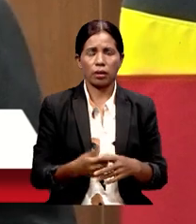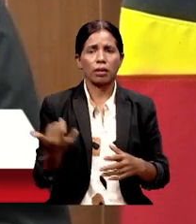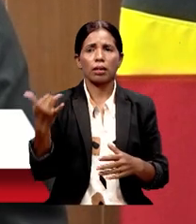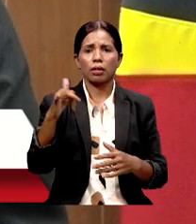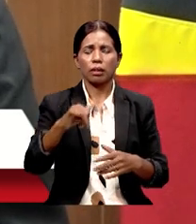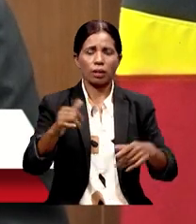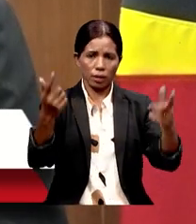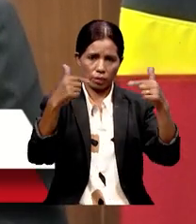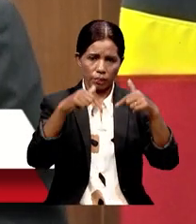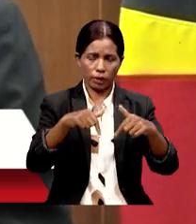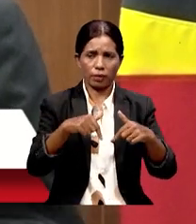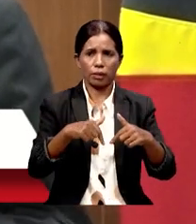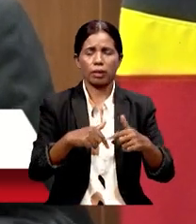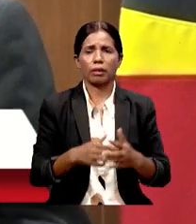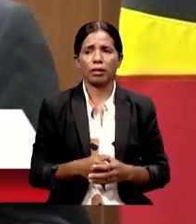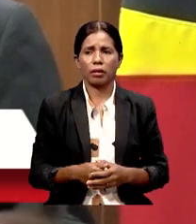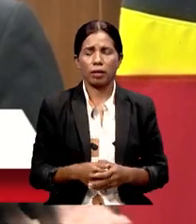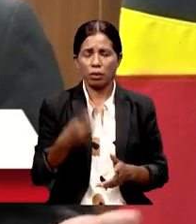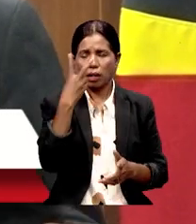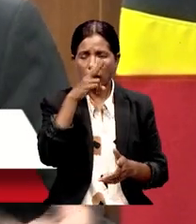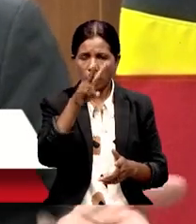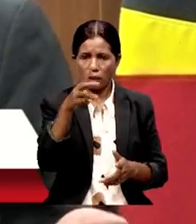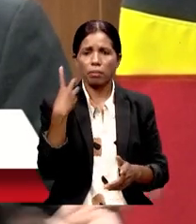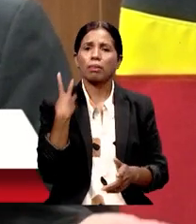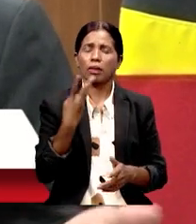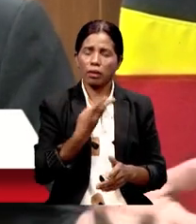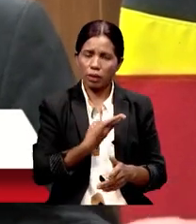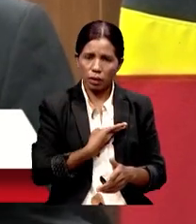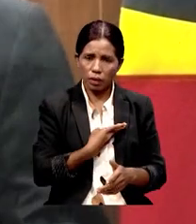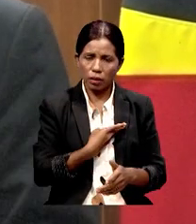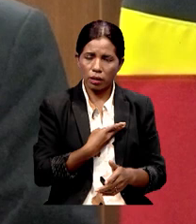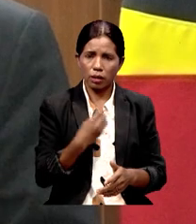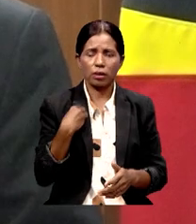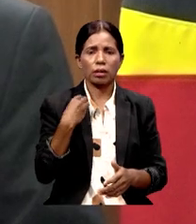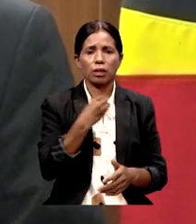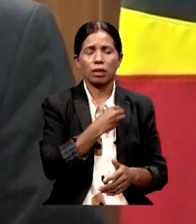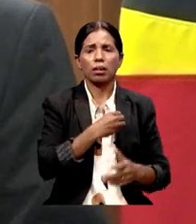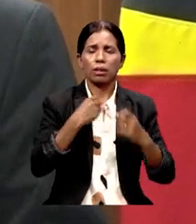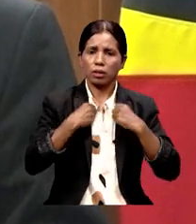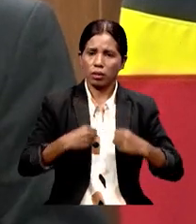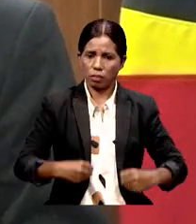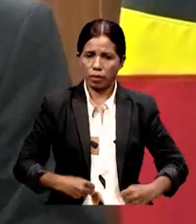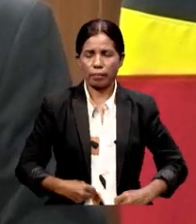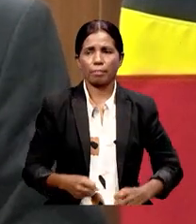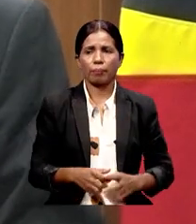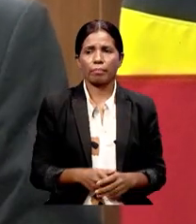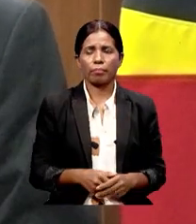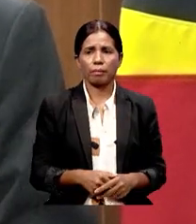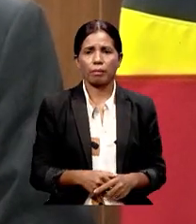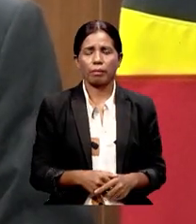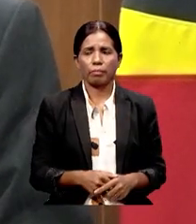mais a tu arrebai tinha condições de saúde na Índia. Na